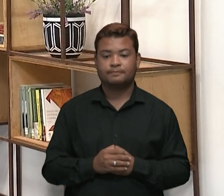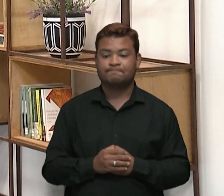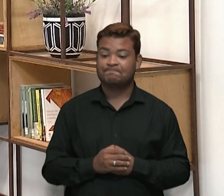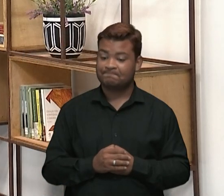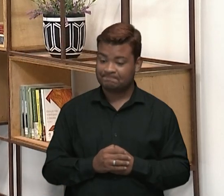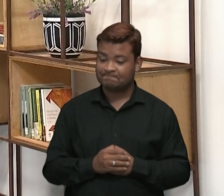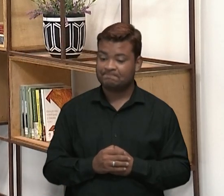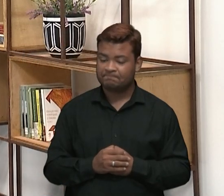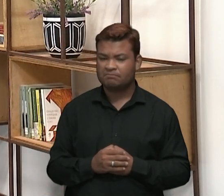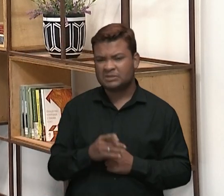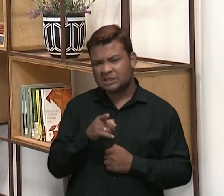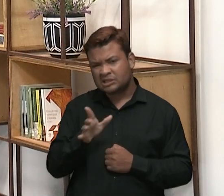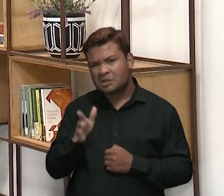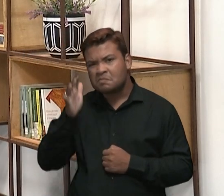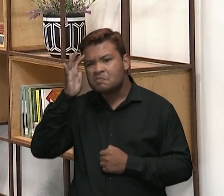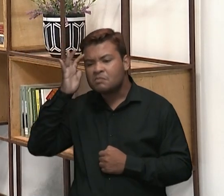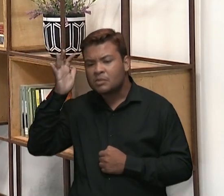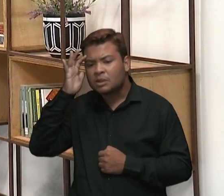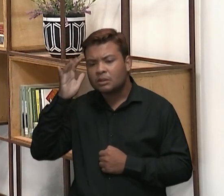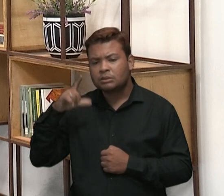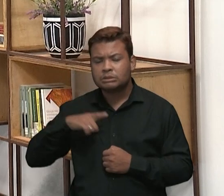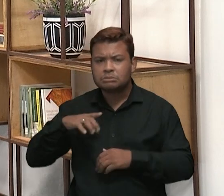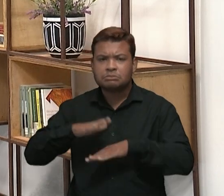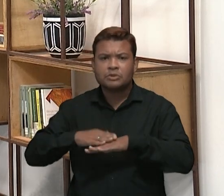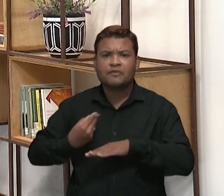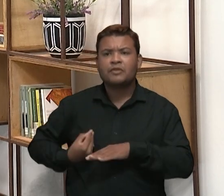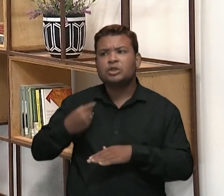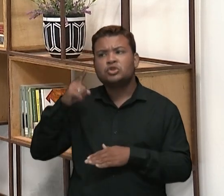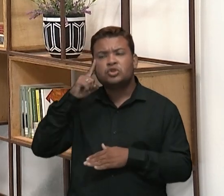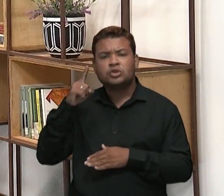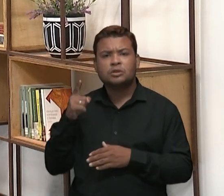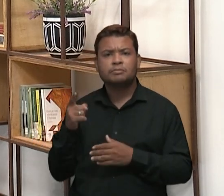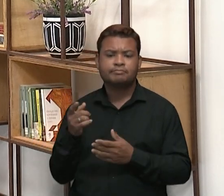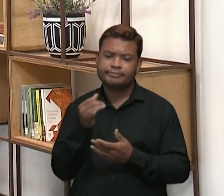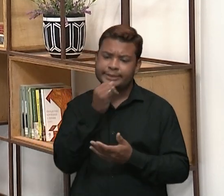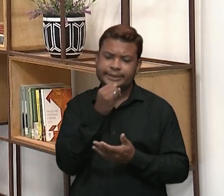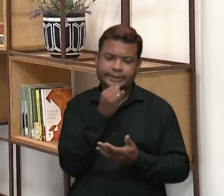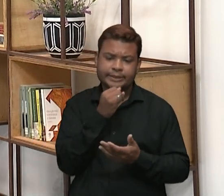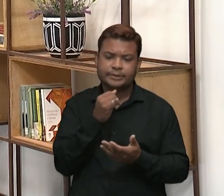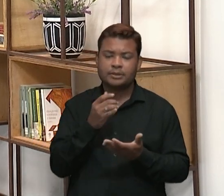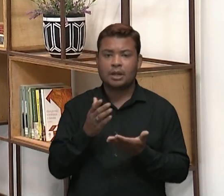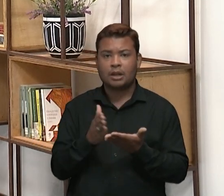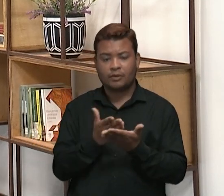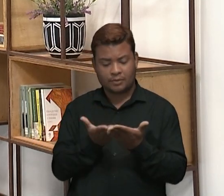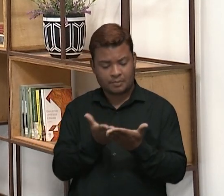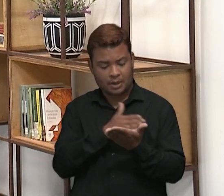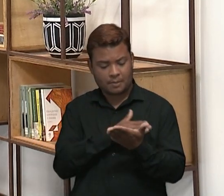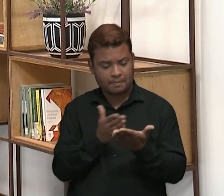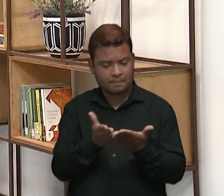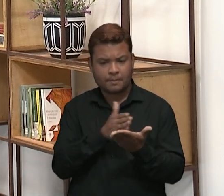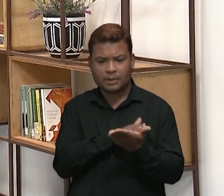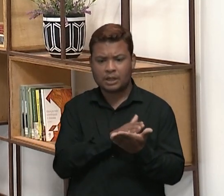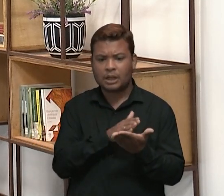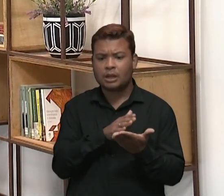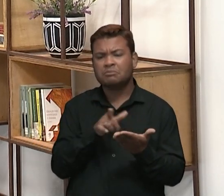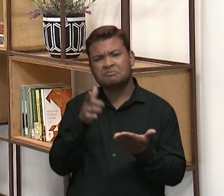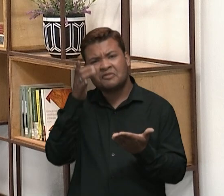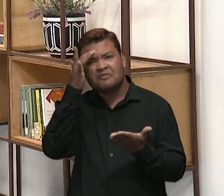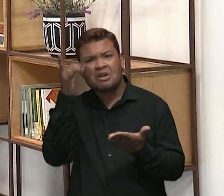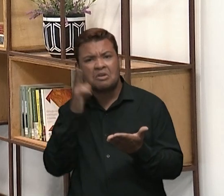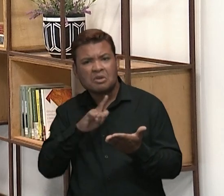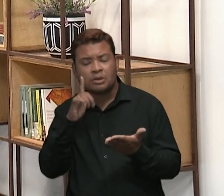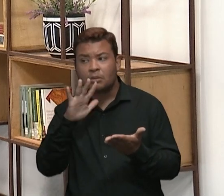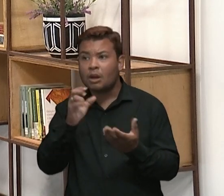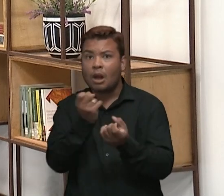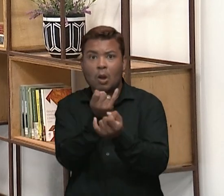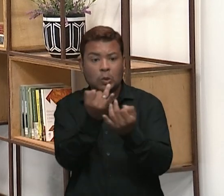Agora, você já pensou que tarefas simples do seu dia a dia, como passar a folha de um livro, pode ser um grande desafio para